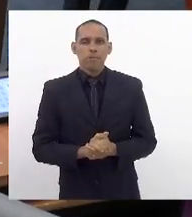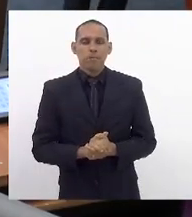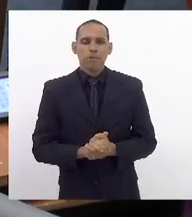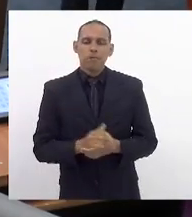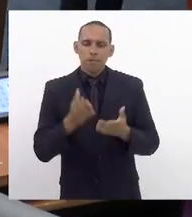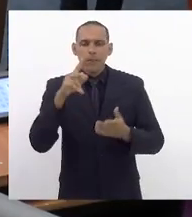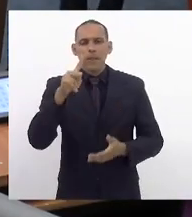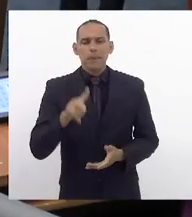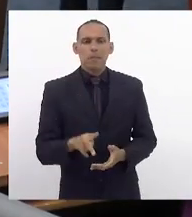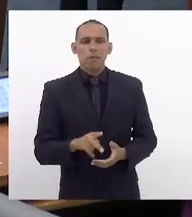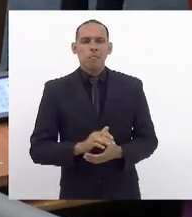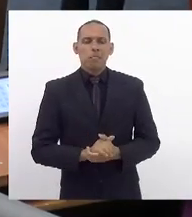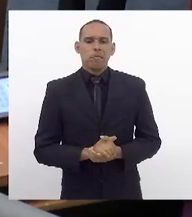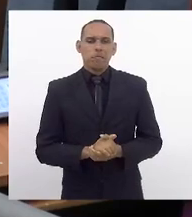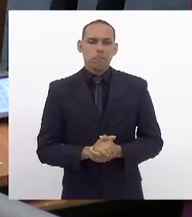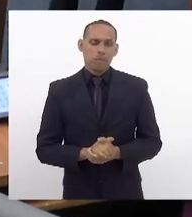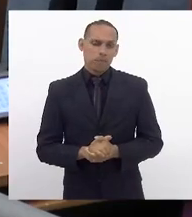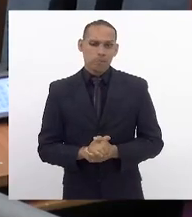Senhor presidente,